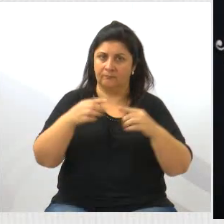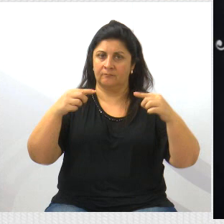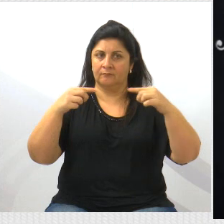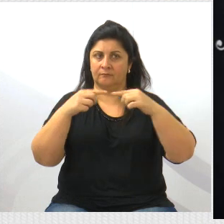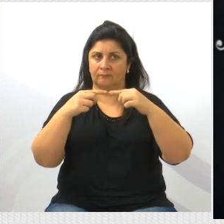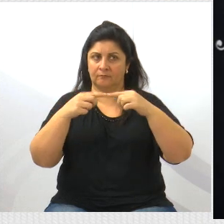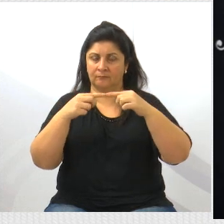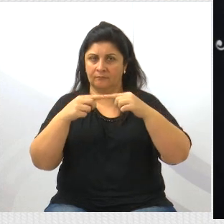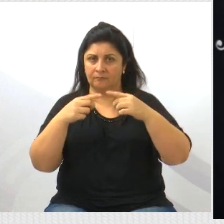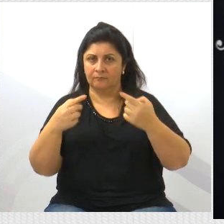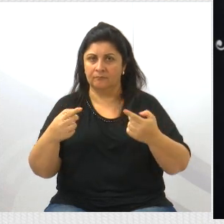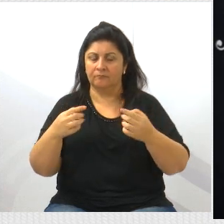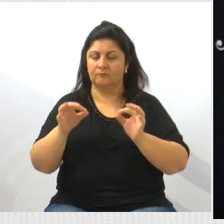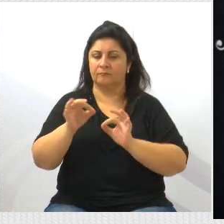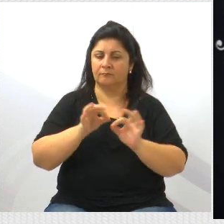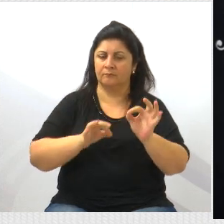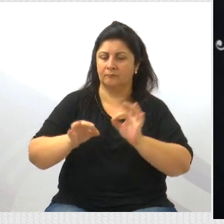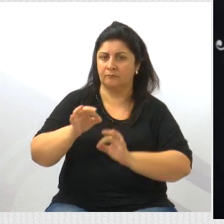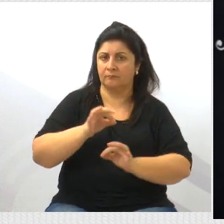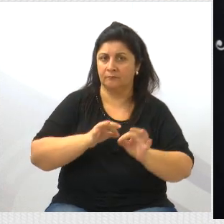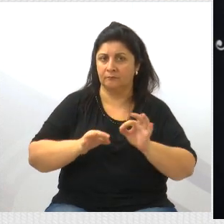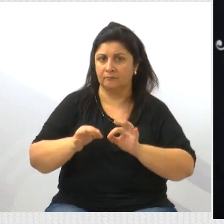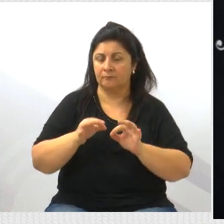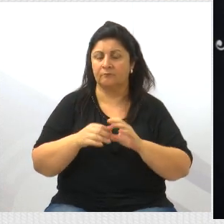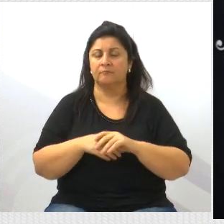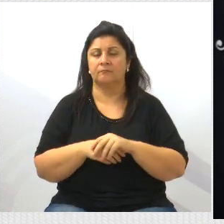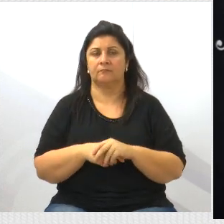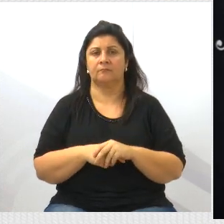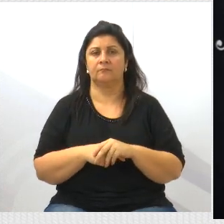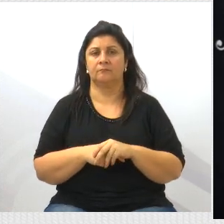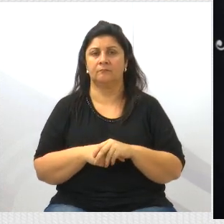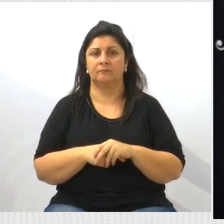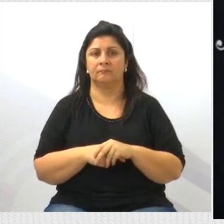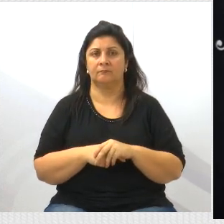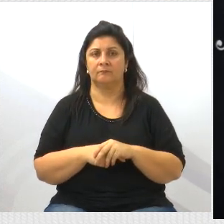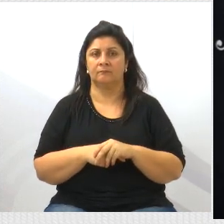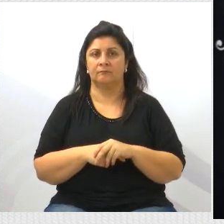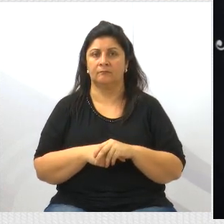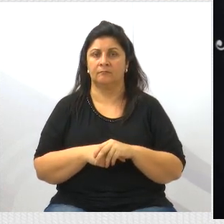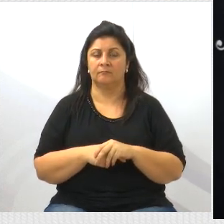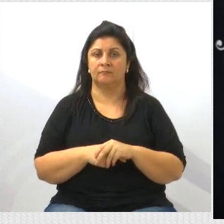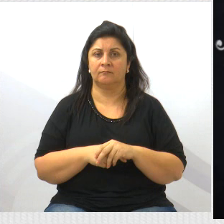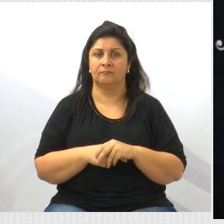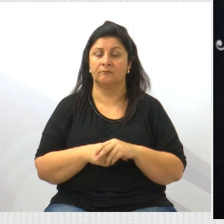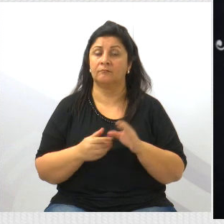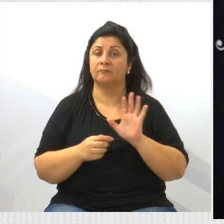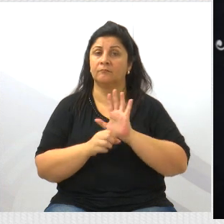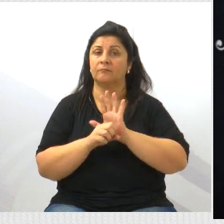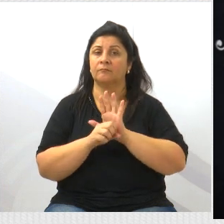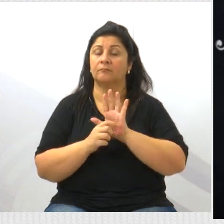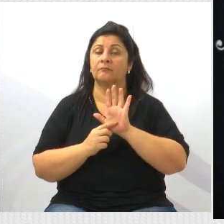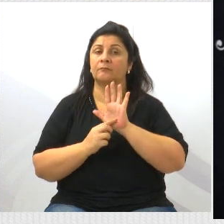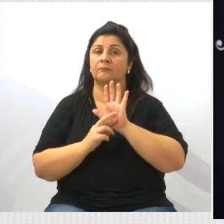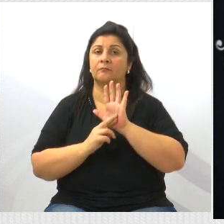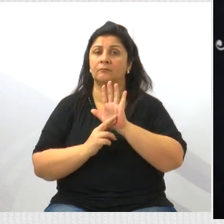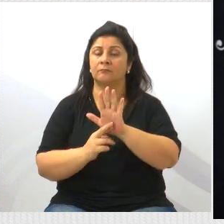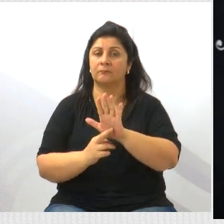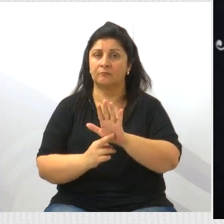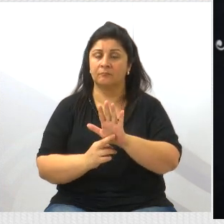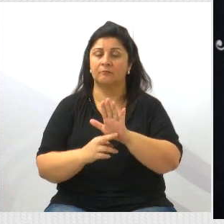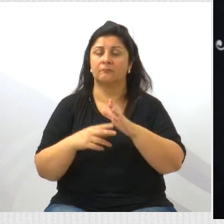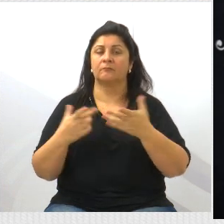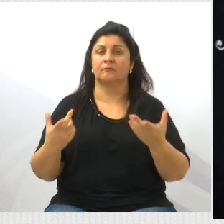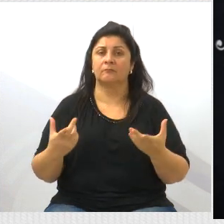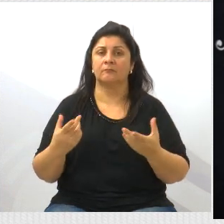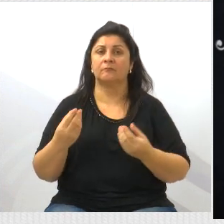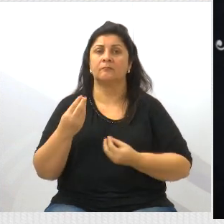metas, diretrizes, instrumentos, não é? De intervenção que expressam o entendimento dos governos locais,